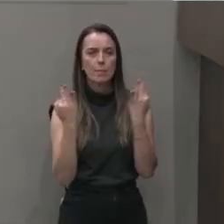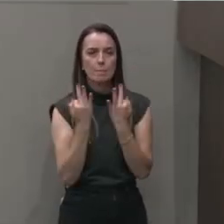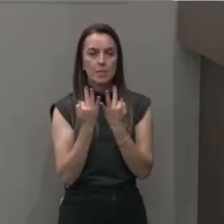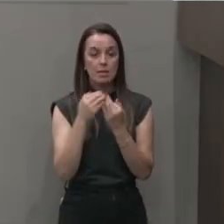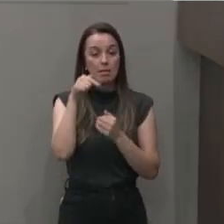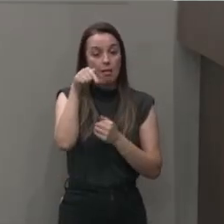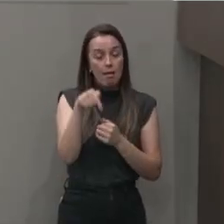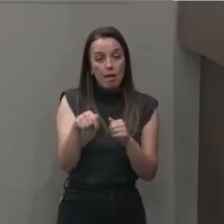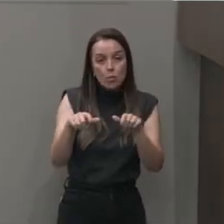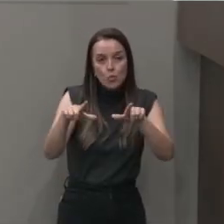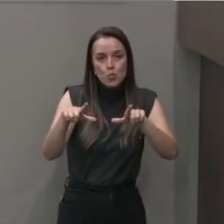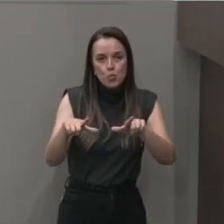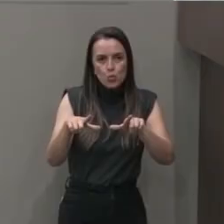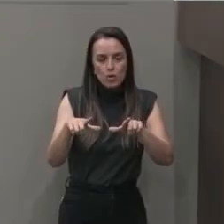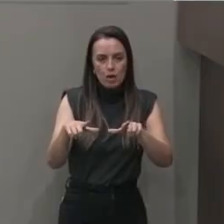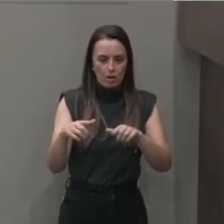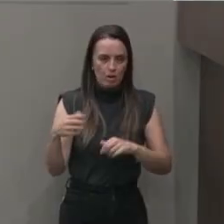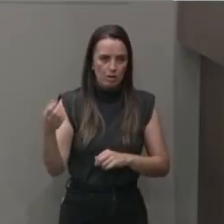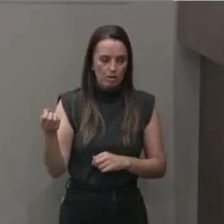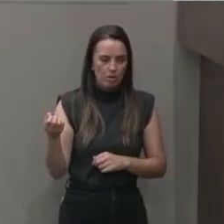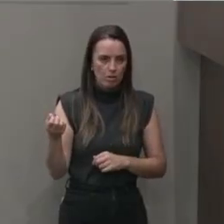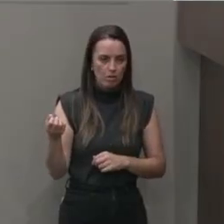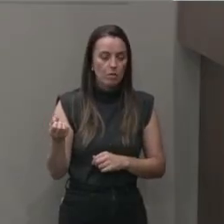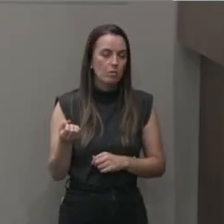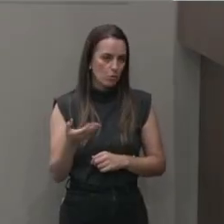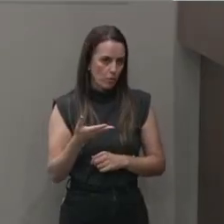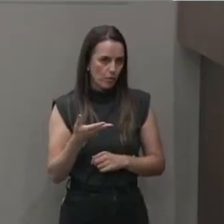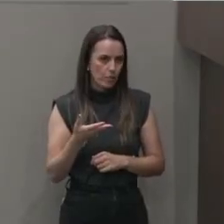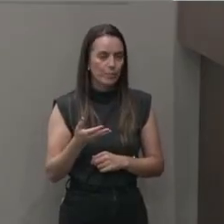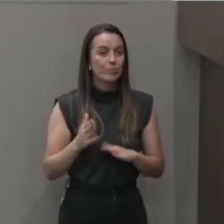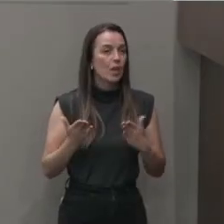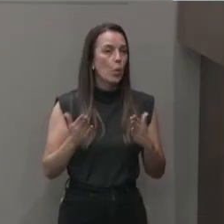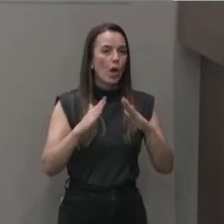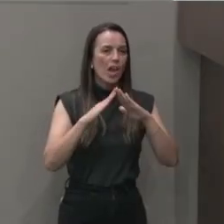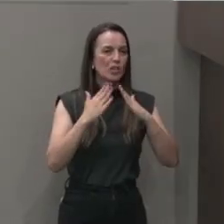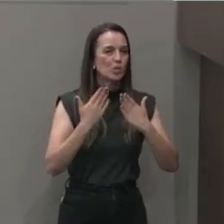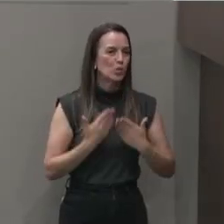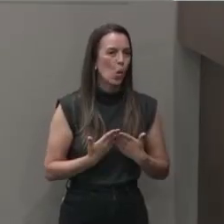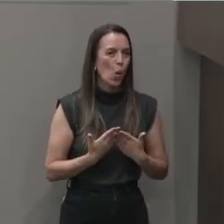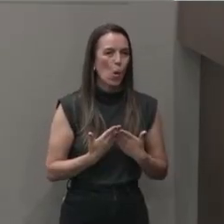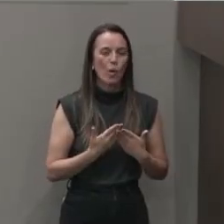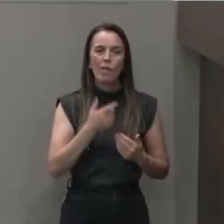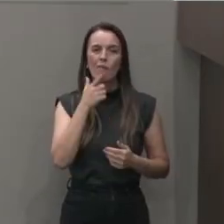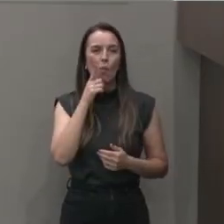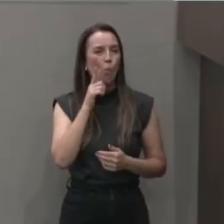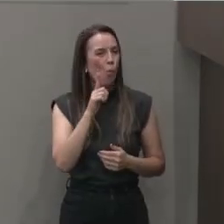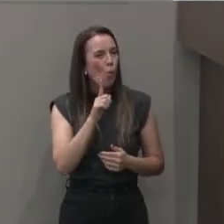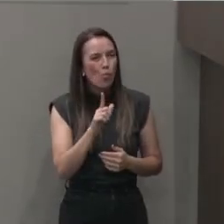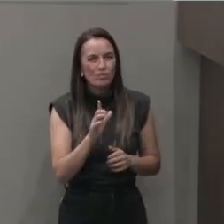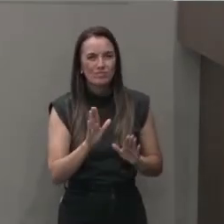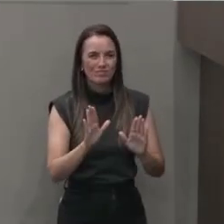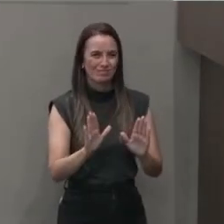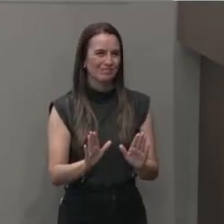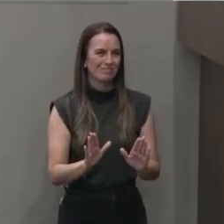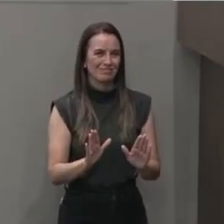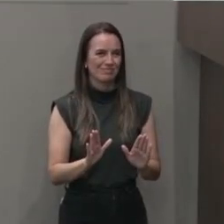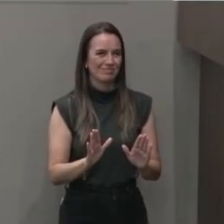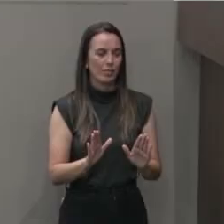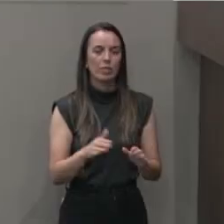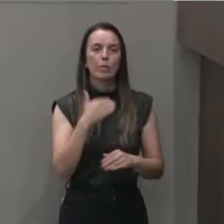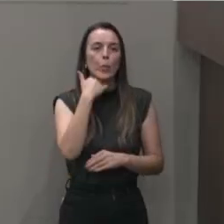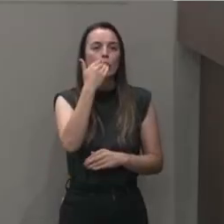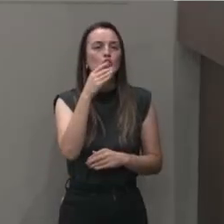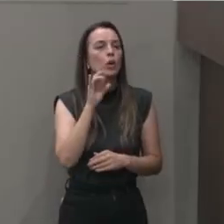local, neste novo loteamento. Ou seja, a escola não atende, não comporta. Não basta passar uma tinta